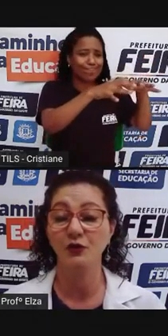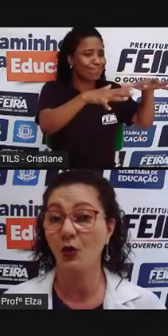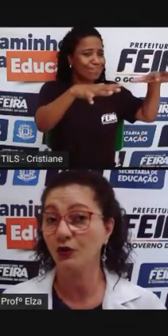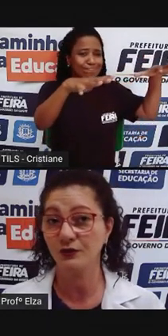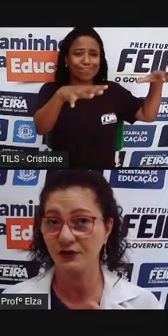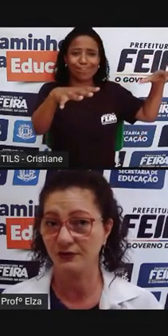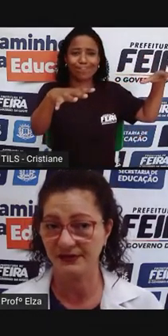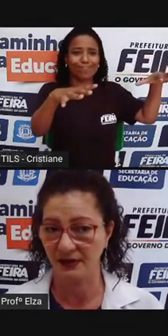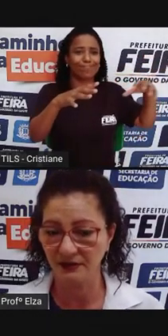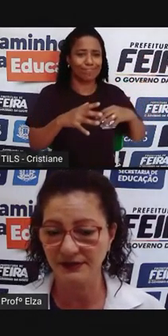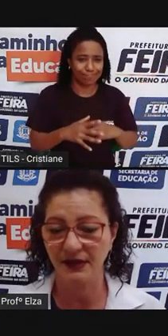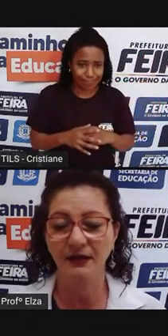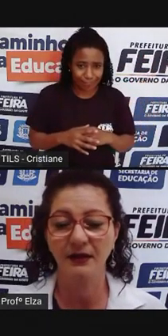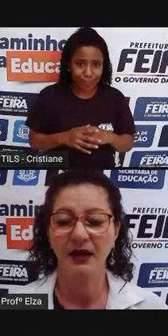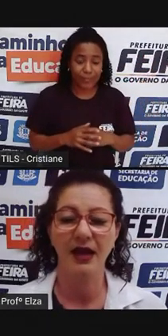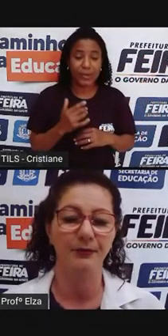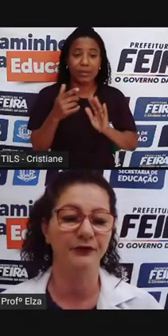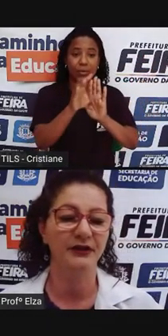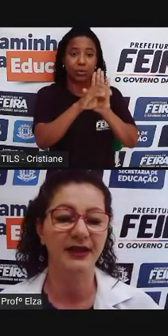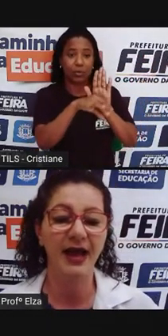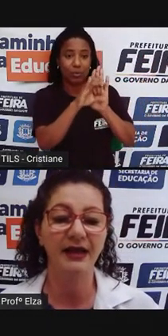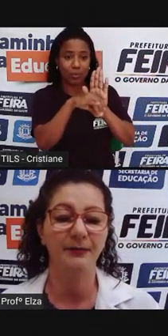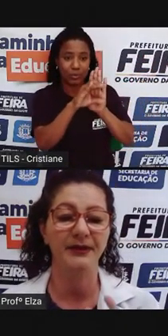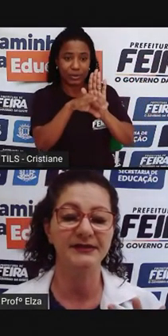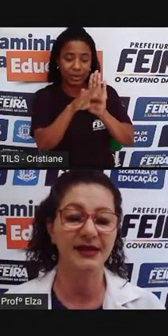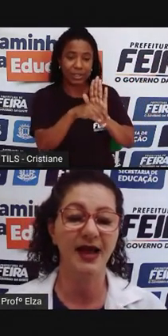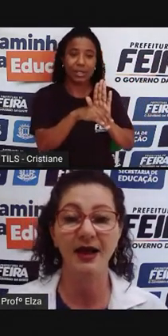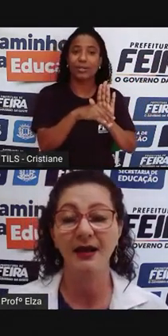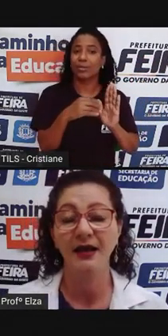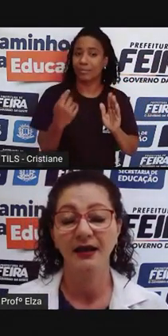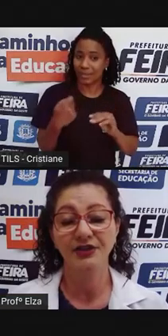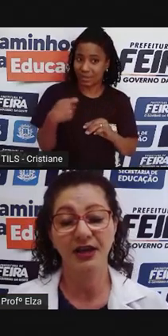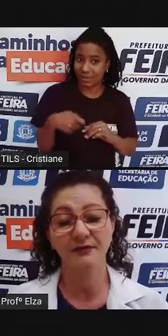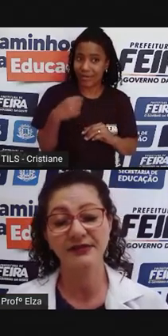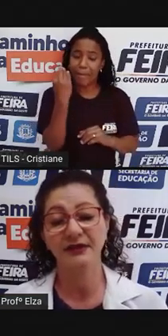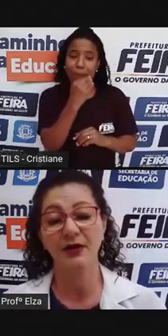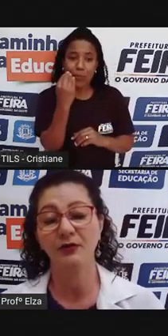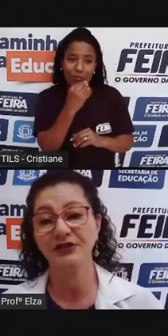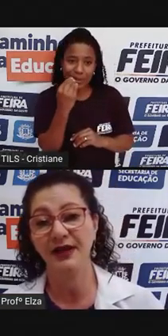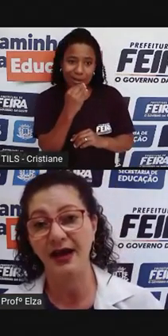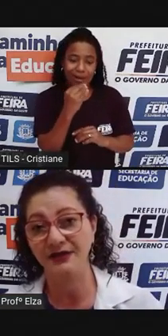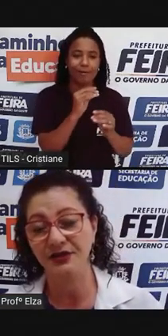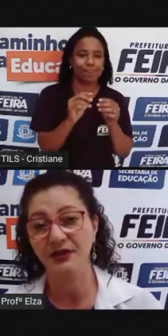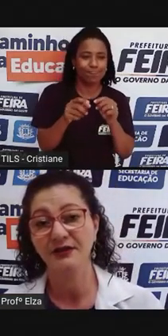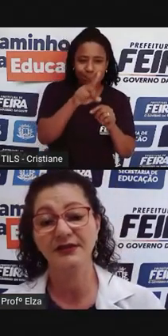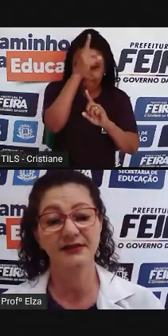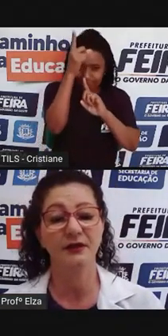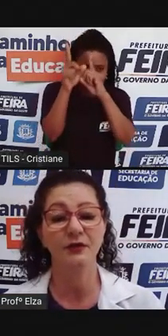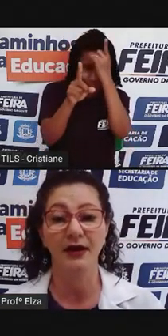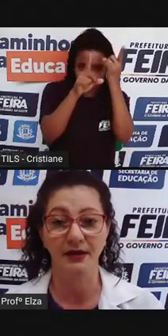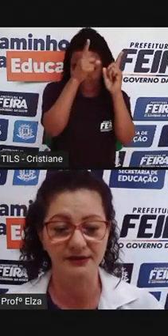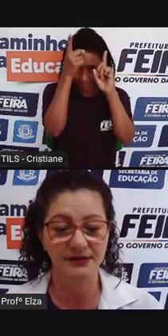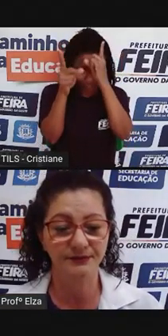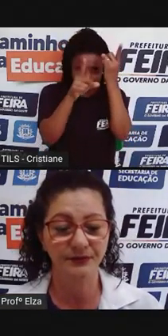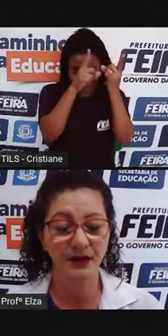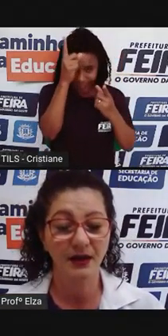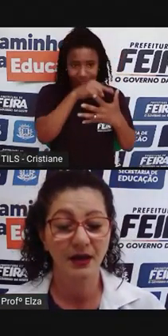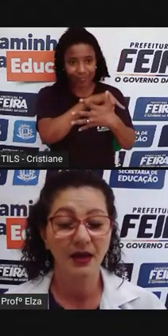os outros conceitos, né? Reaproveitar e repensar, e chegamos então à quantidade de cinco